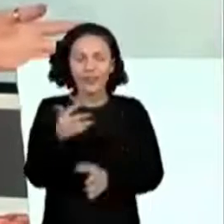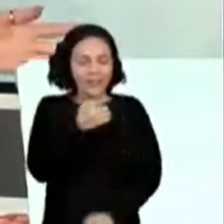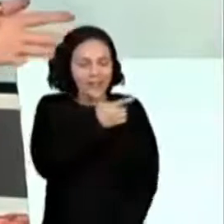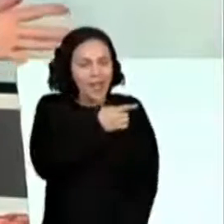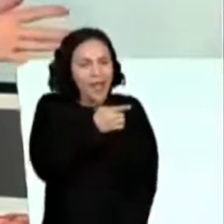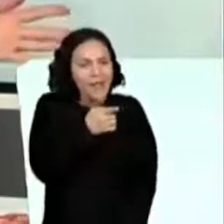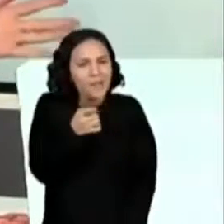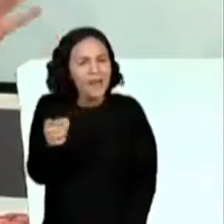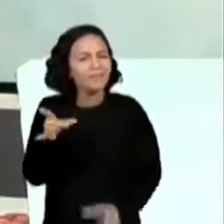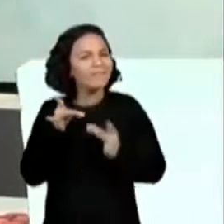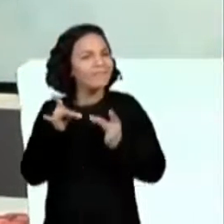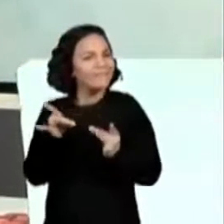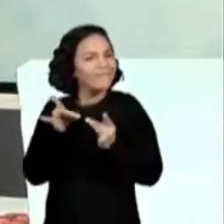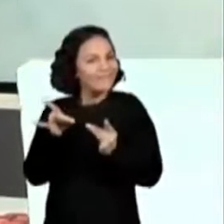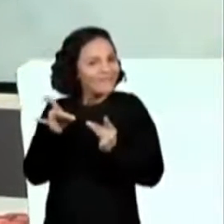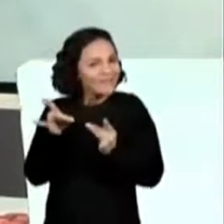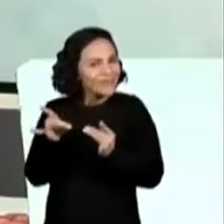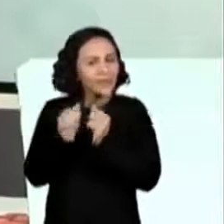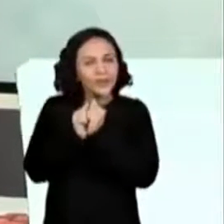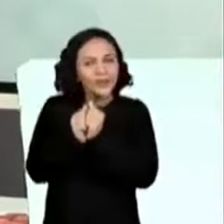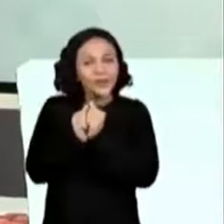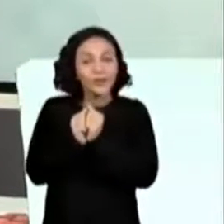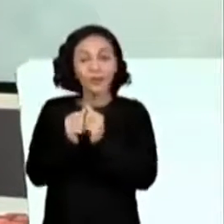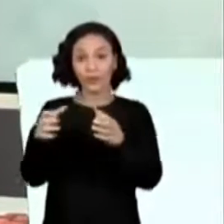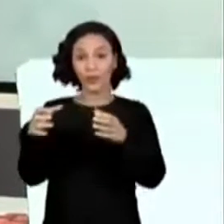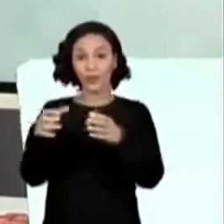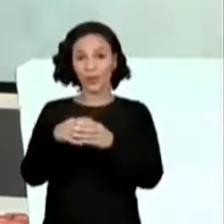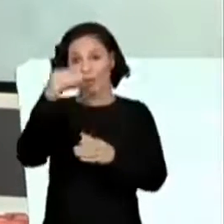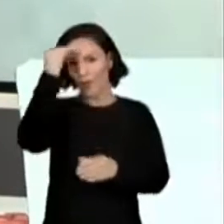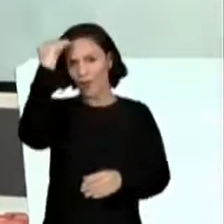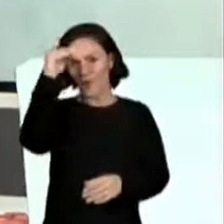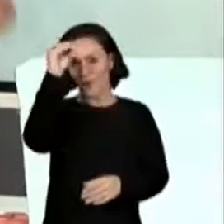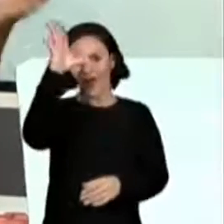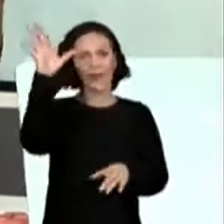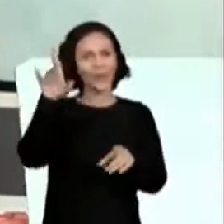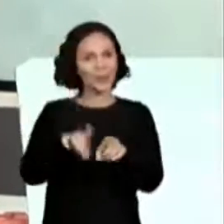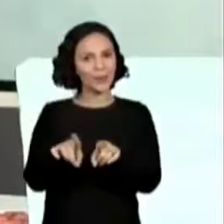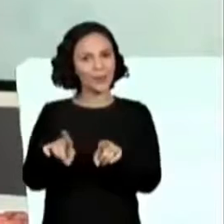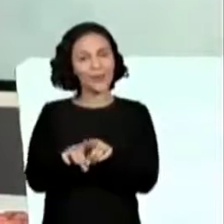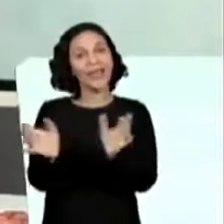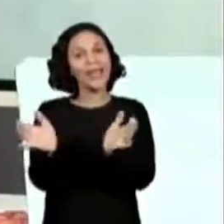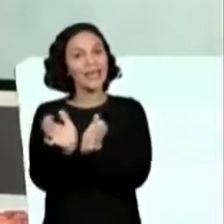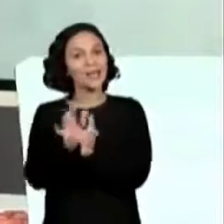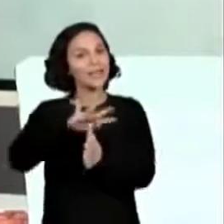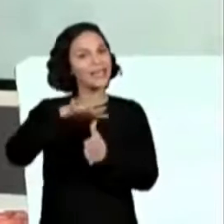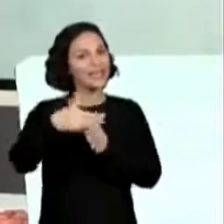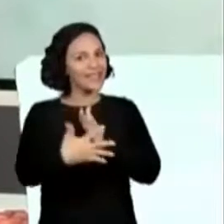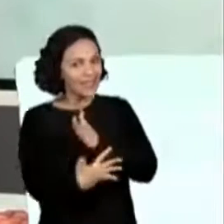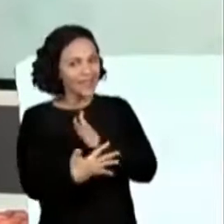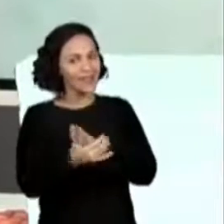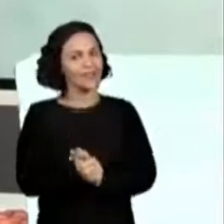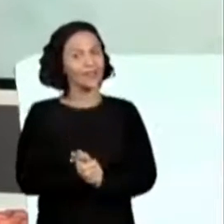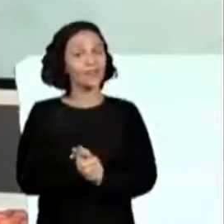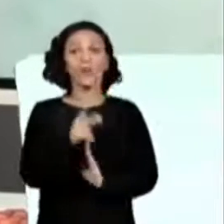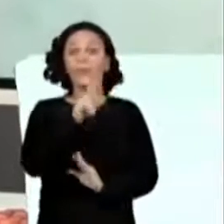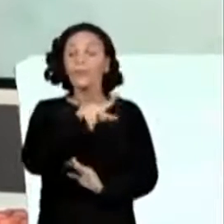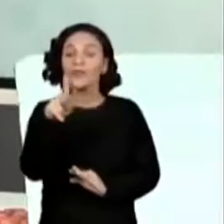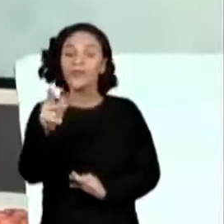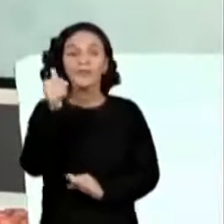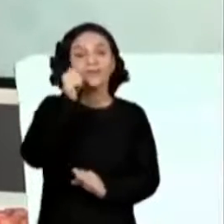a semana inteira. Turma do Oráculo aqui comigo também. Pessoal lá de Libras,